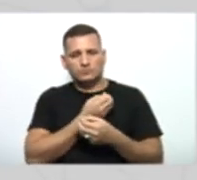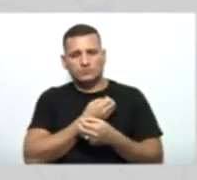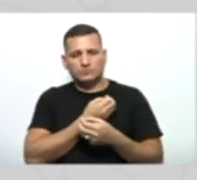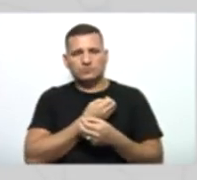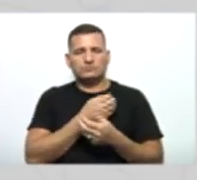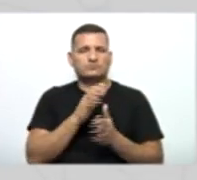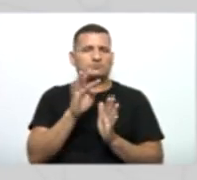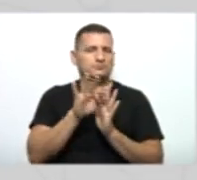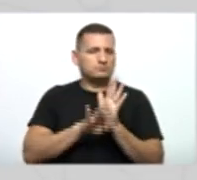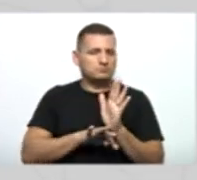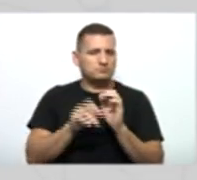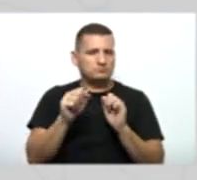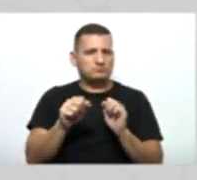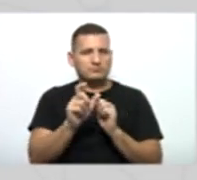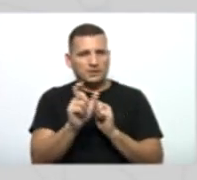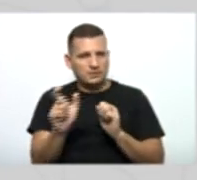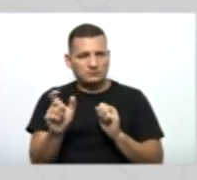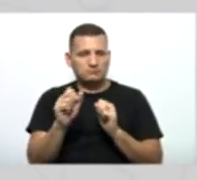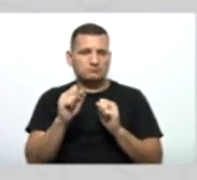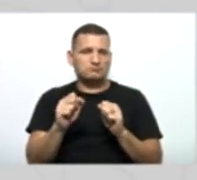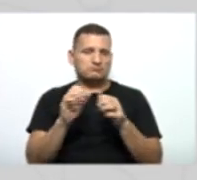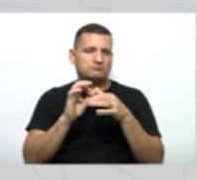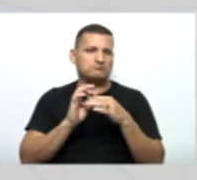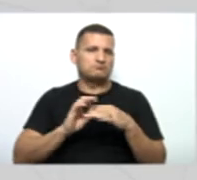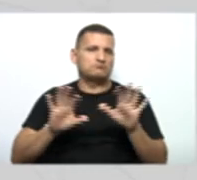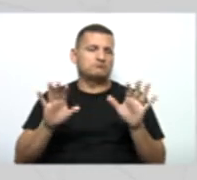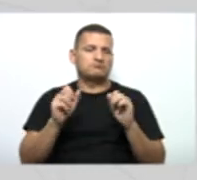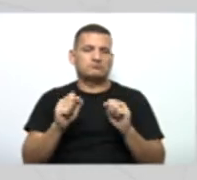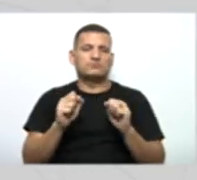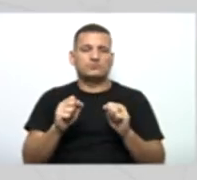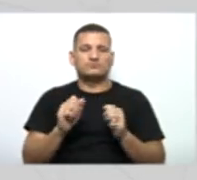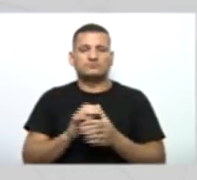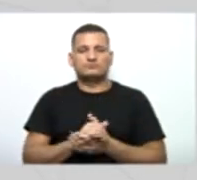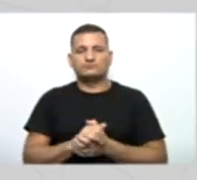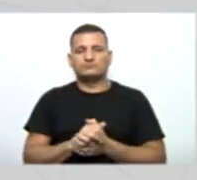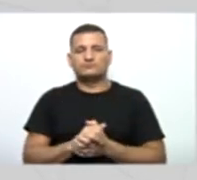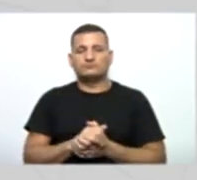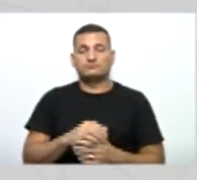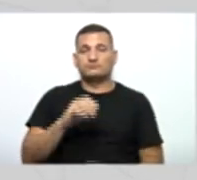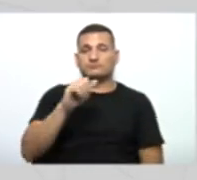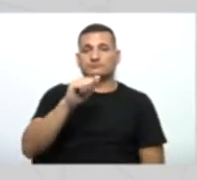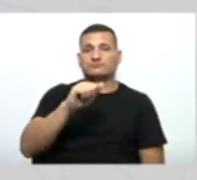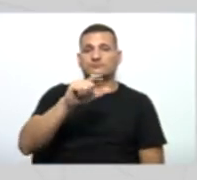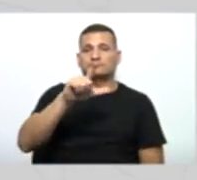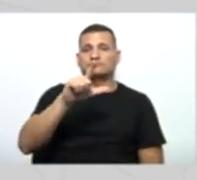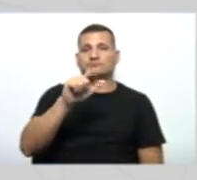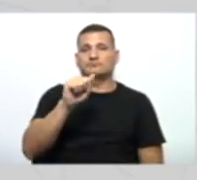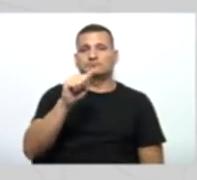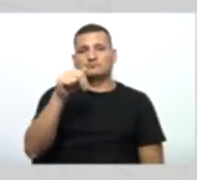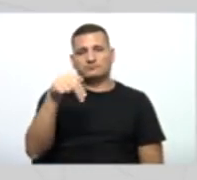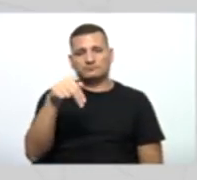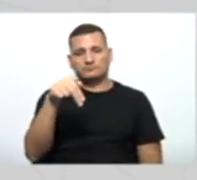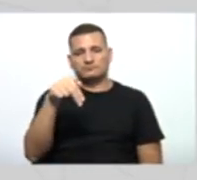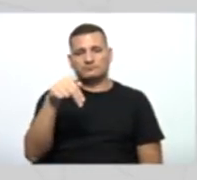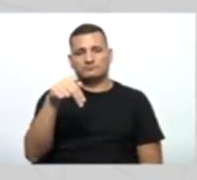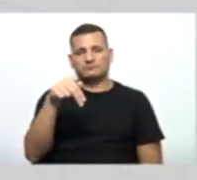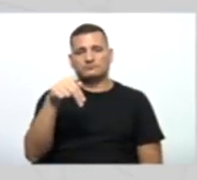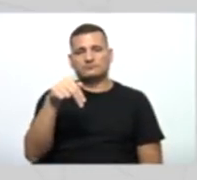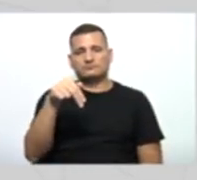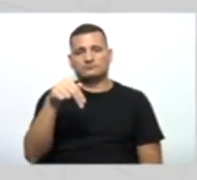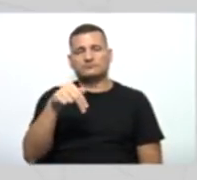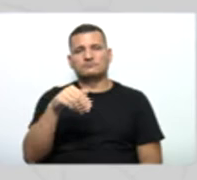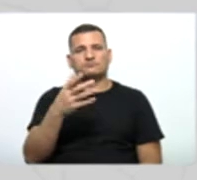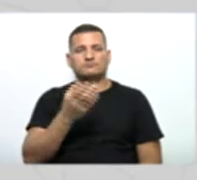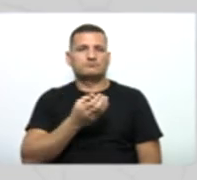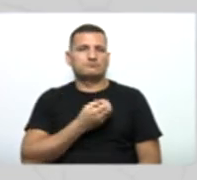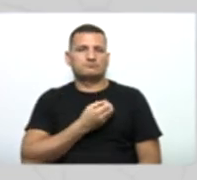e textos? Pode, à vontade. Você pode ter uma lista lá com o nome Alan e pode ter também o valor